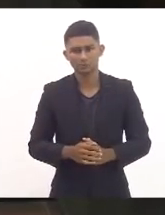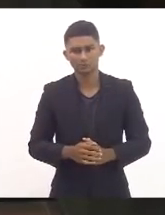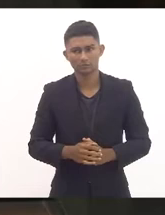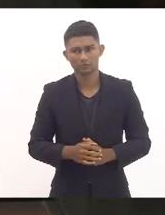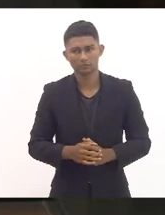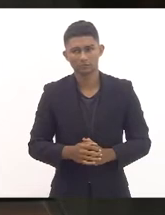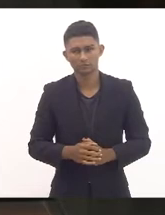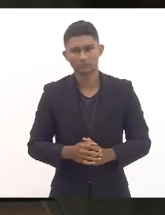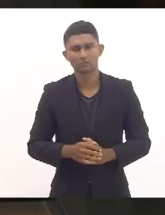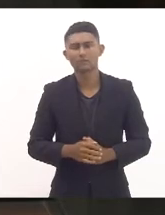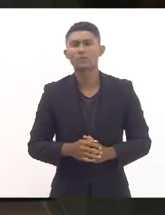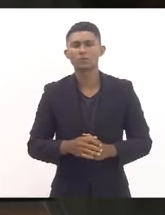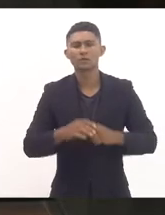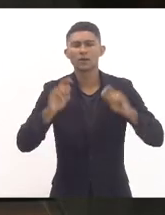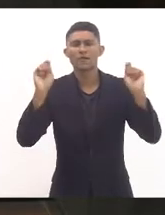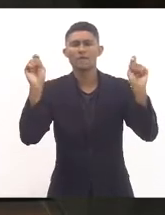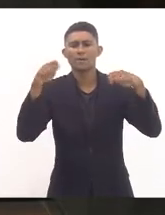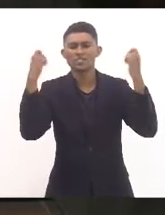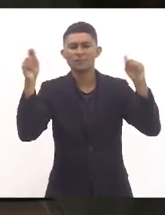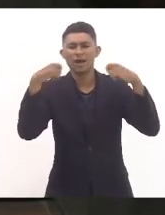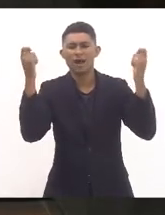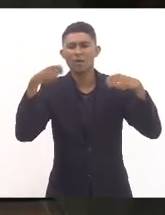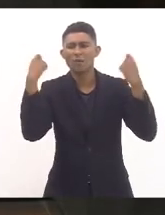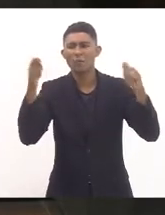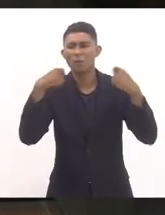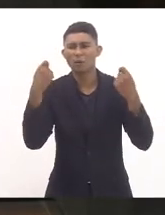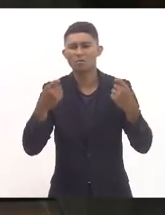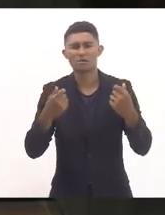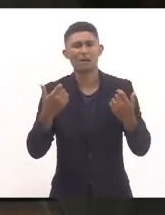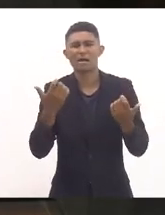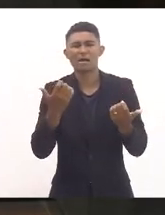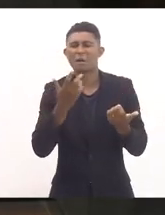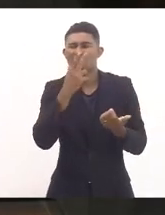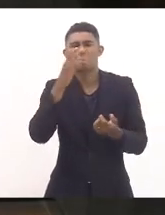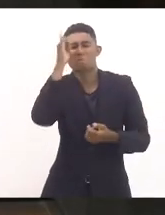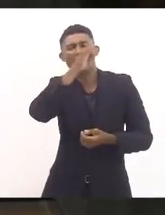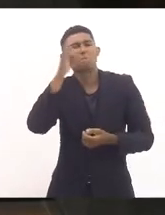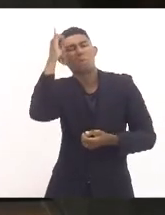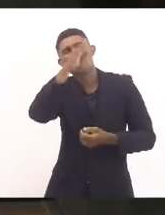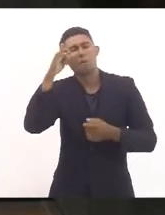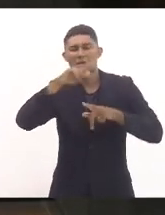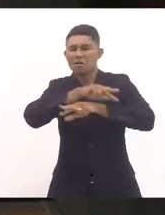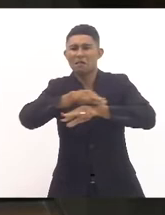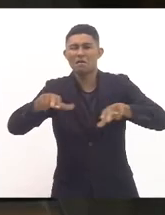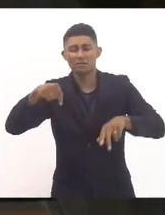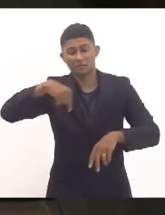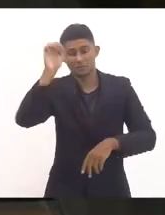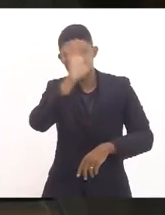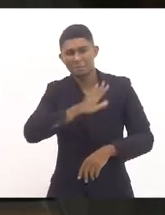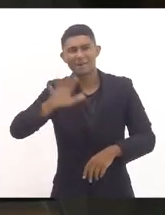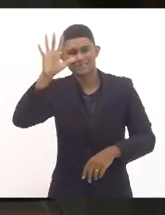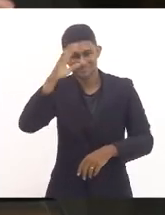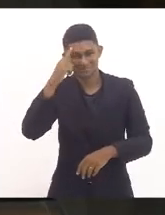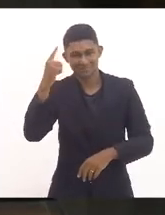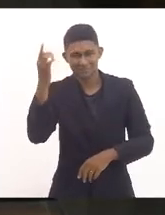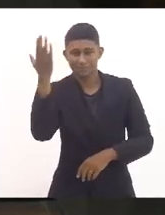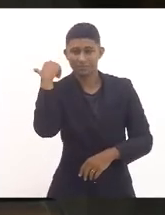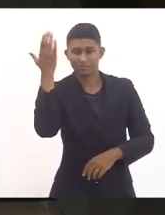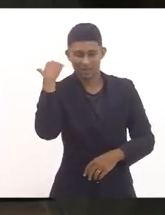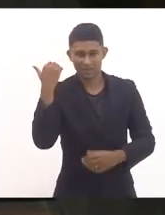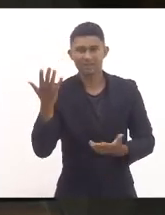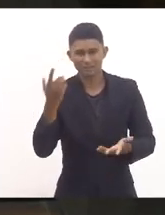o festival de besteira que assolava o nosso país. Assolava